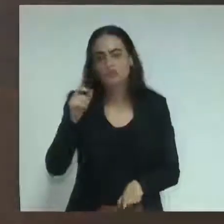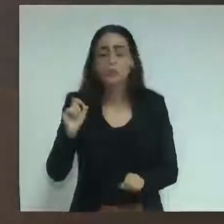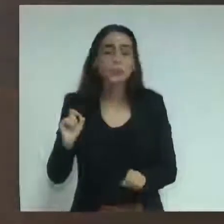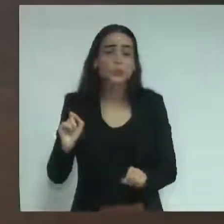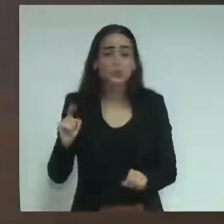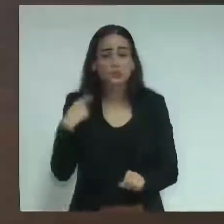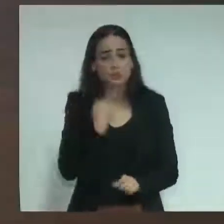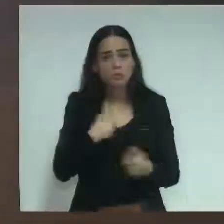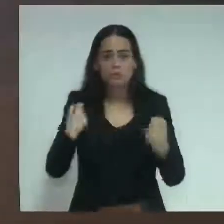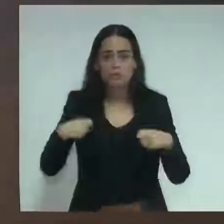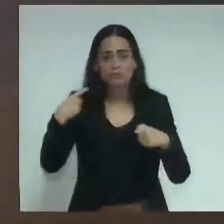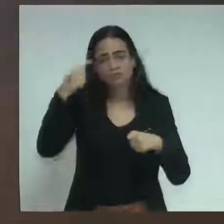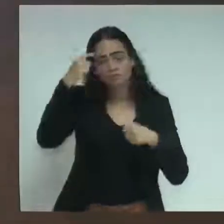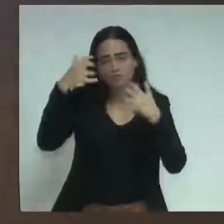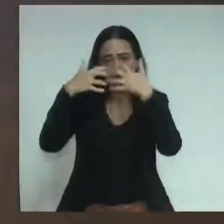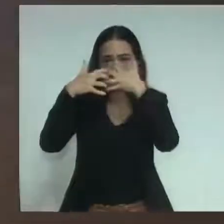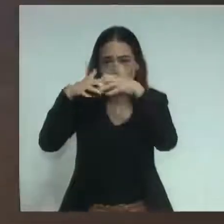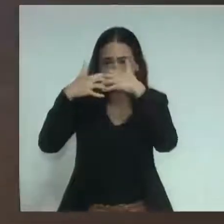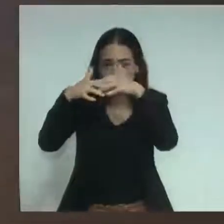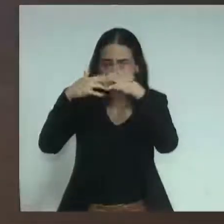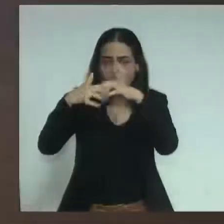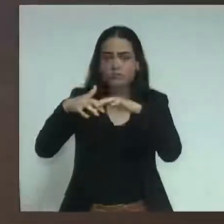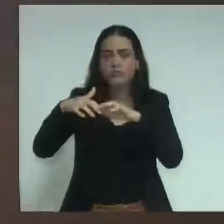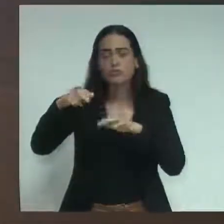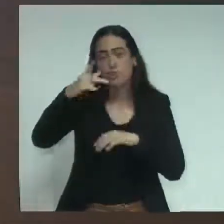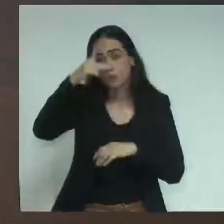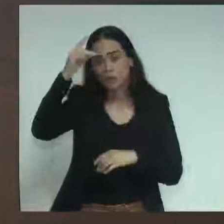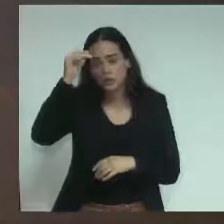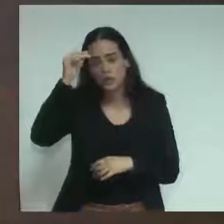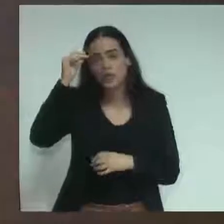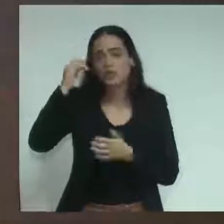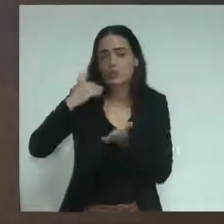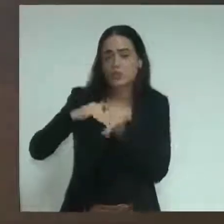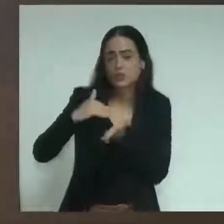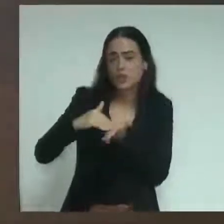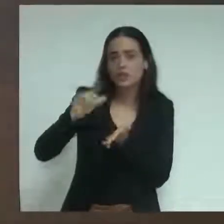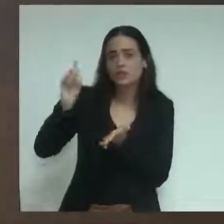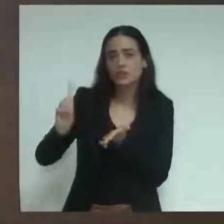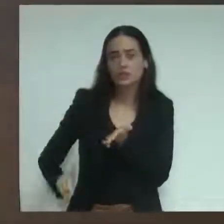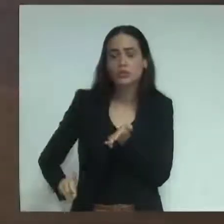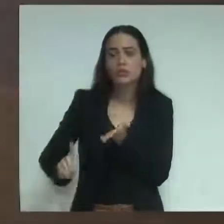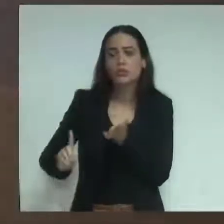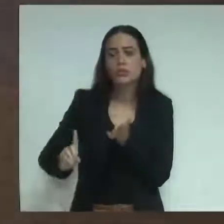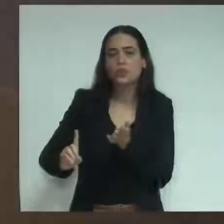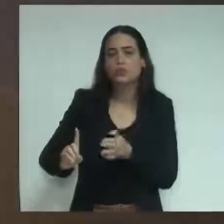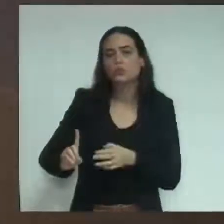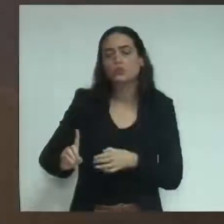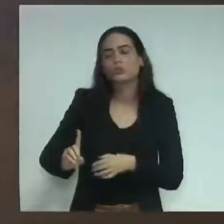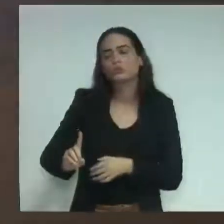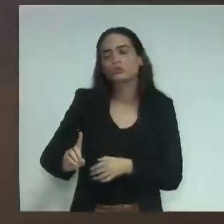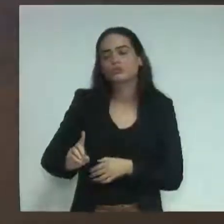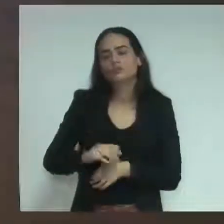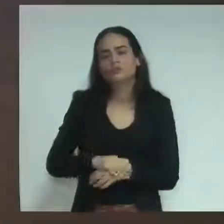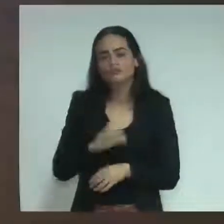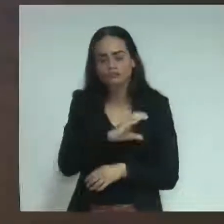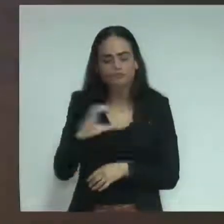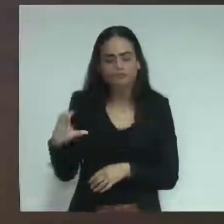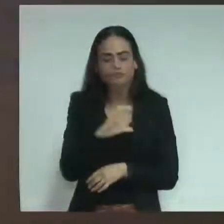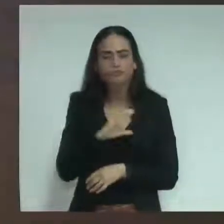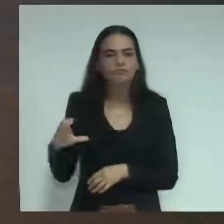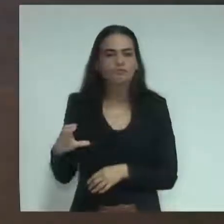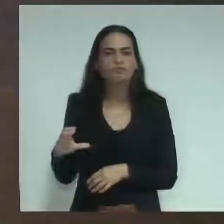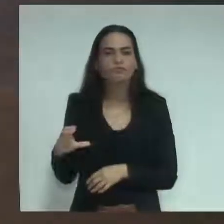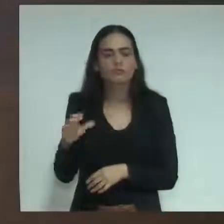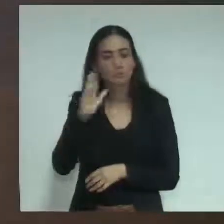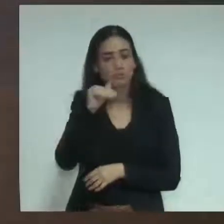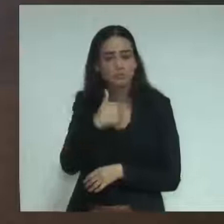Uma reflexão do senhor prefeito, dos senhores secretários, dos diretores, dos cargos de confiança, mas também uma reflexão de todo funcionário público